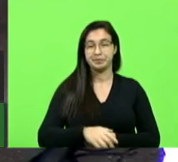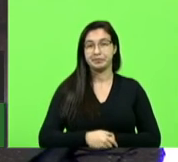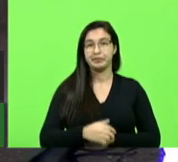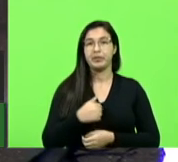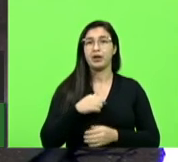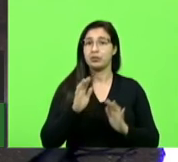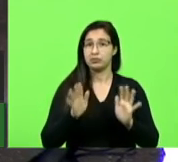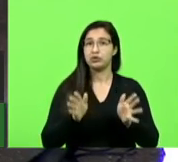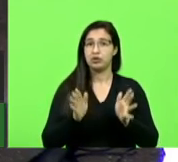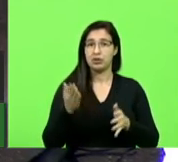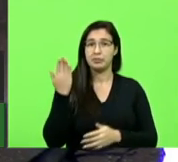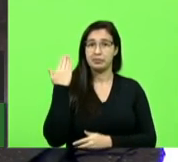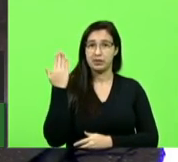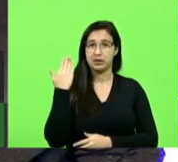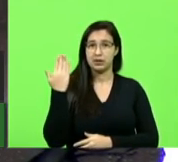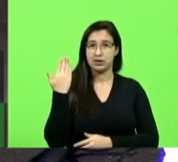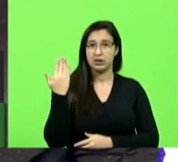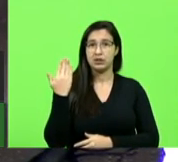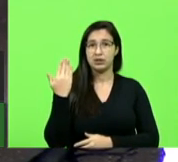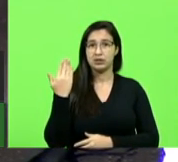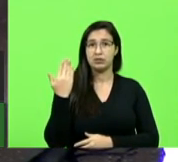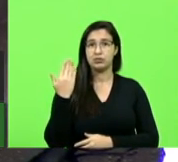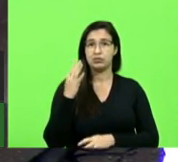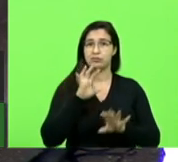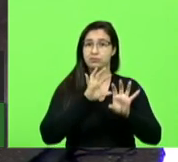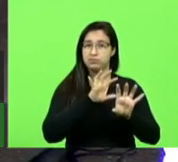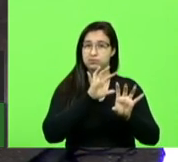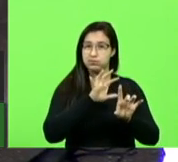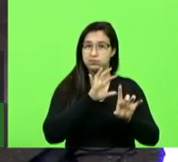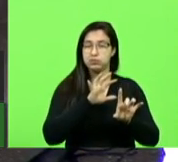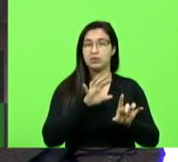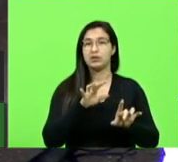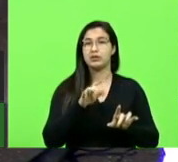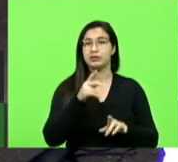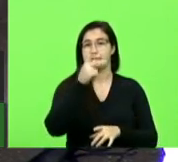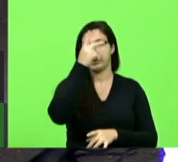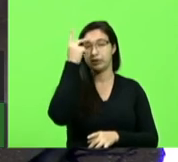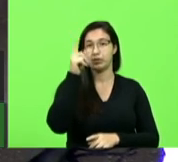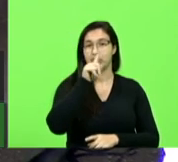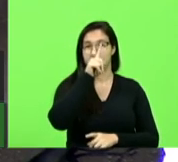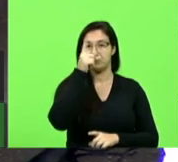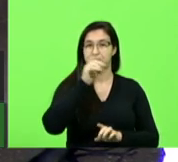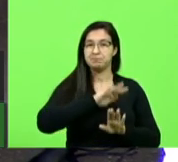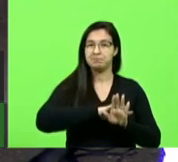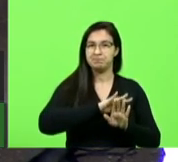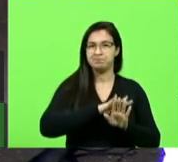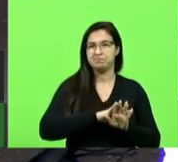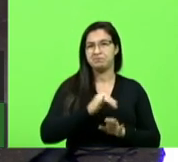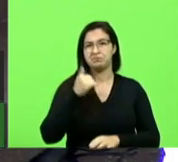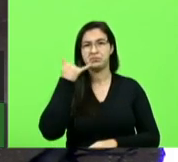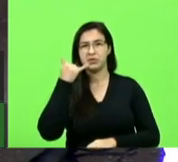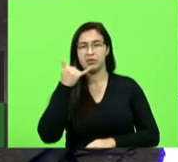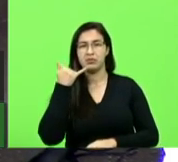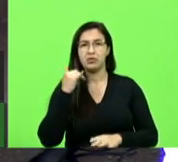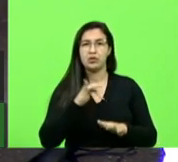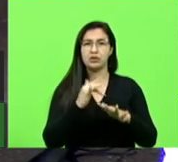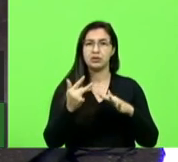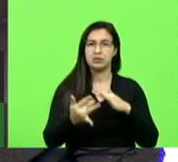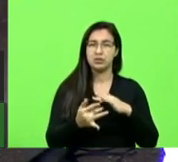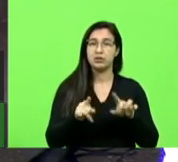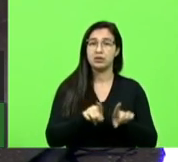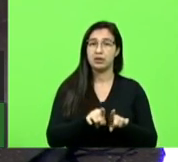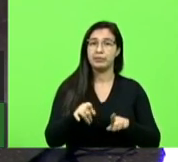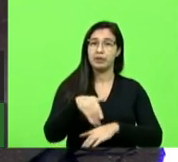fui vítima de ataques ideológicos, tanto nas redes sociais, tanto por telefone, e já fui vítima, inclusive, nas